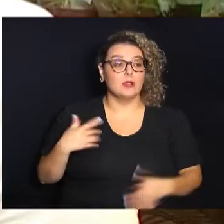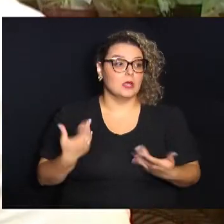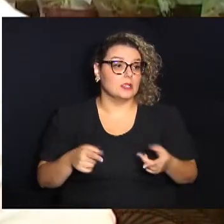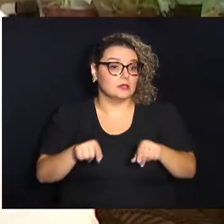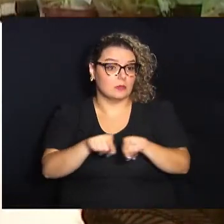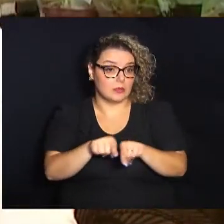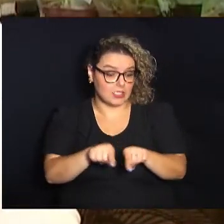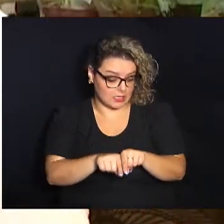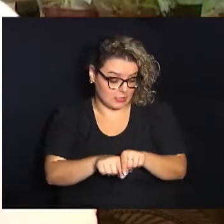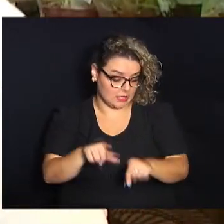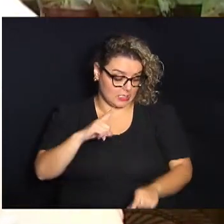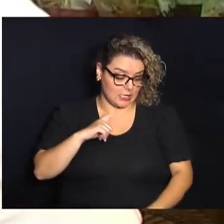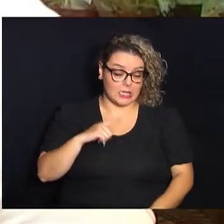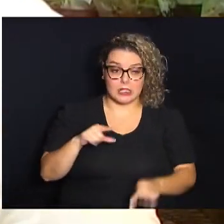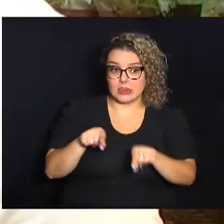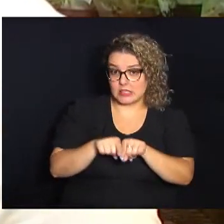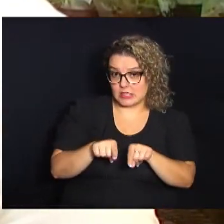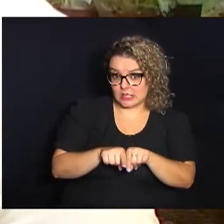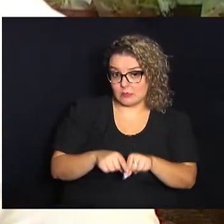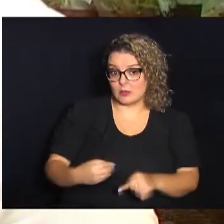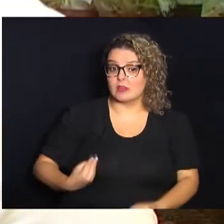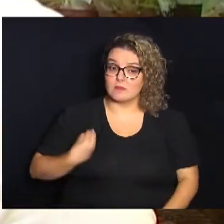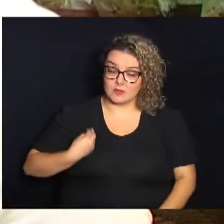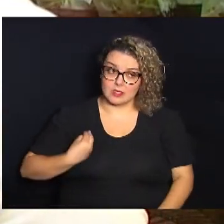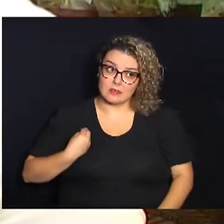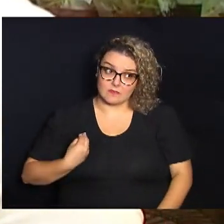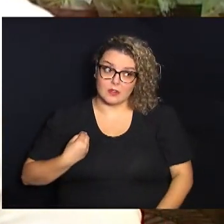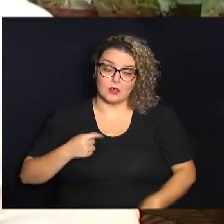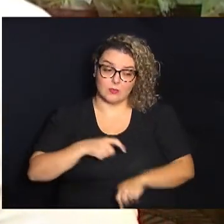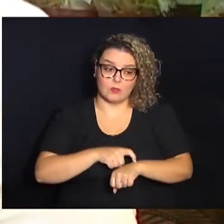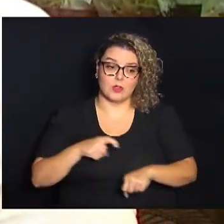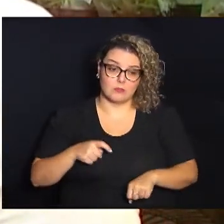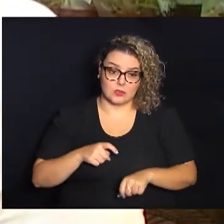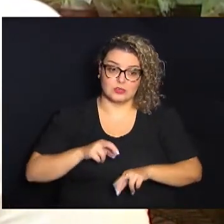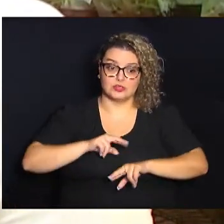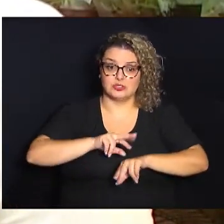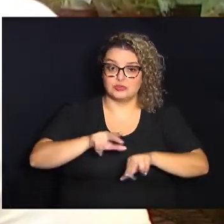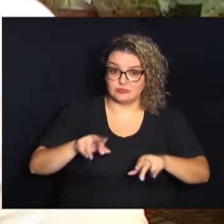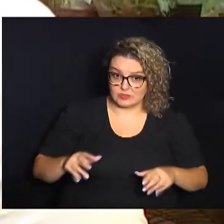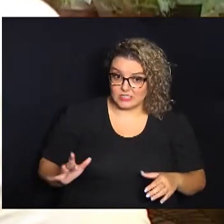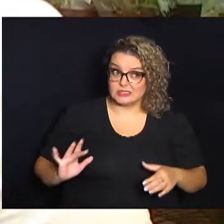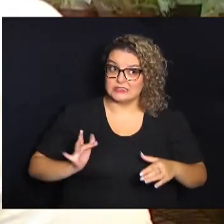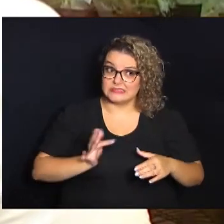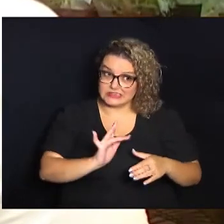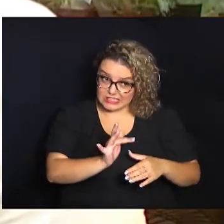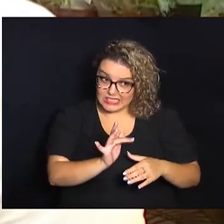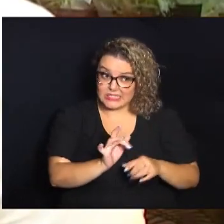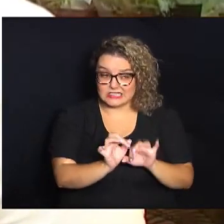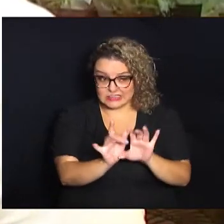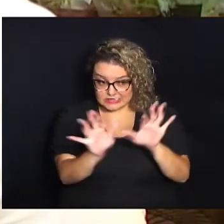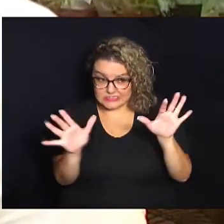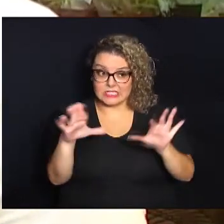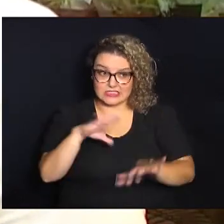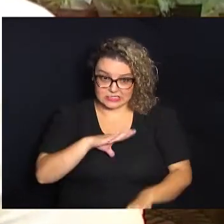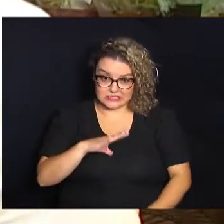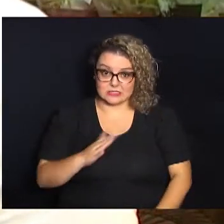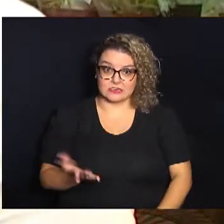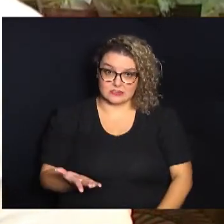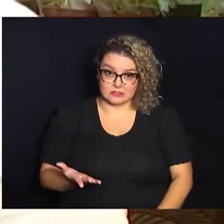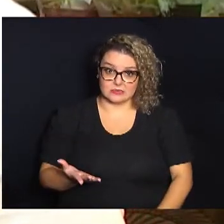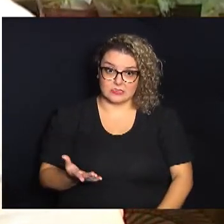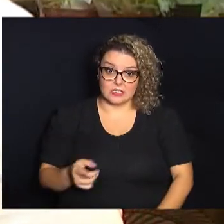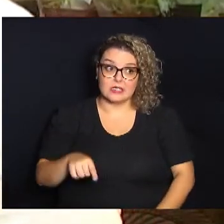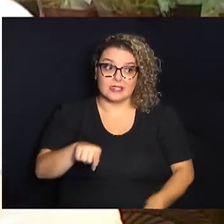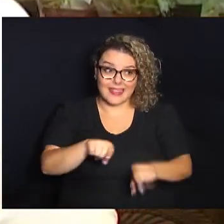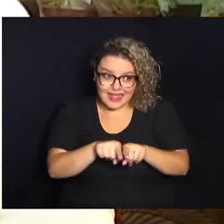porque tem a questão também, a gente está vivendo uma fase de muitos casos de dengue na cidade e elas são repelentes